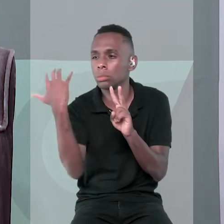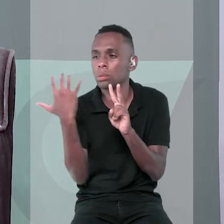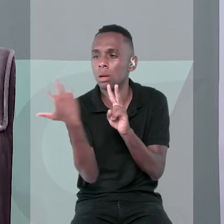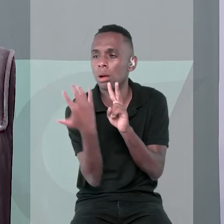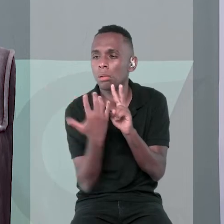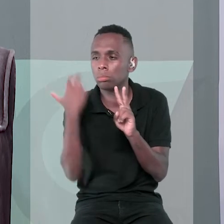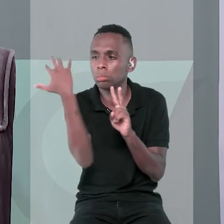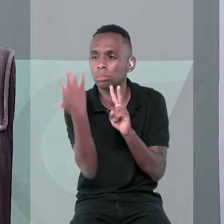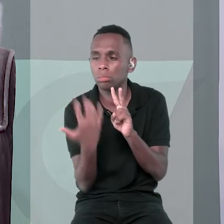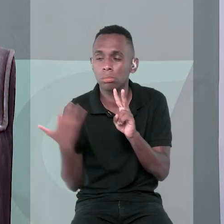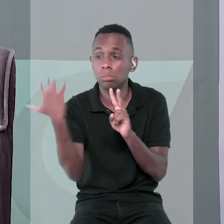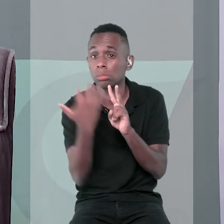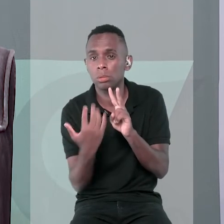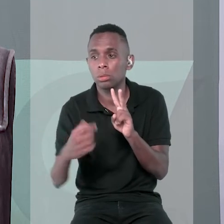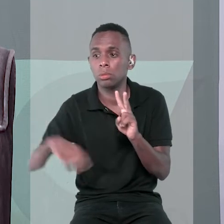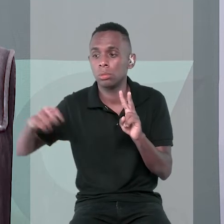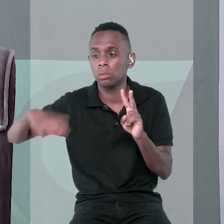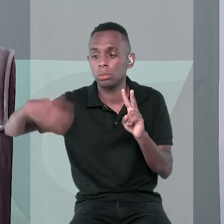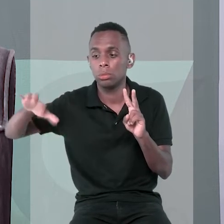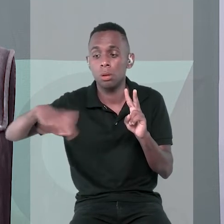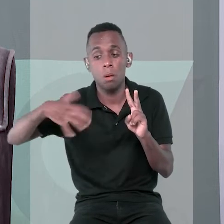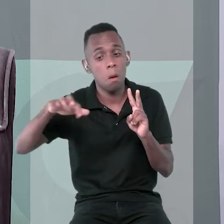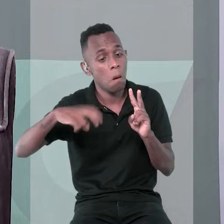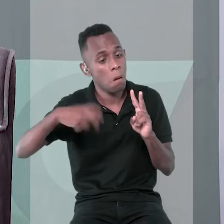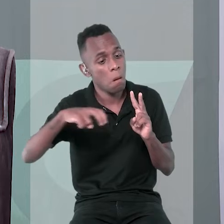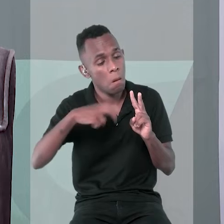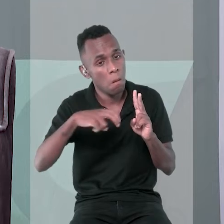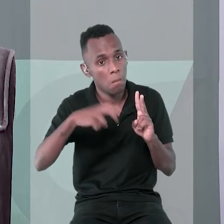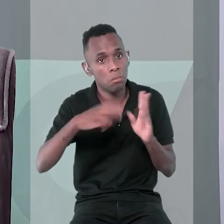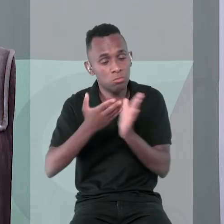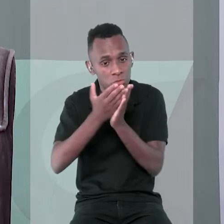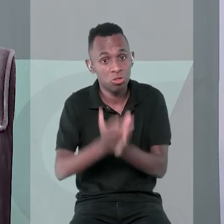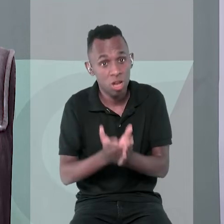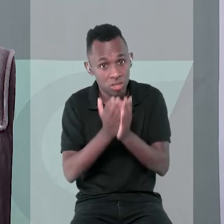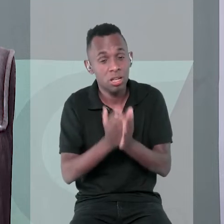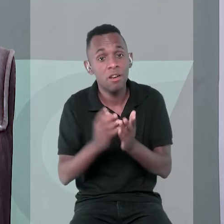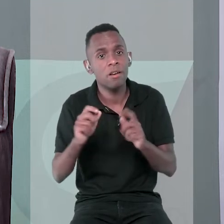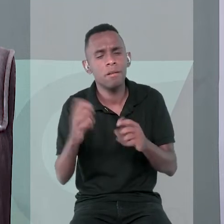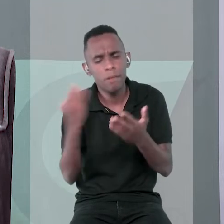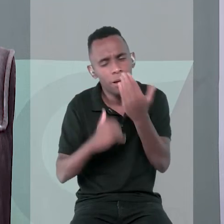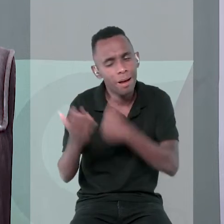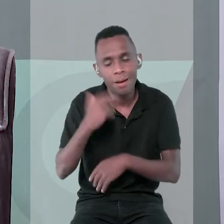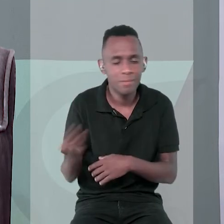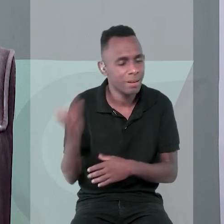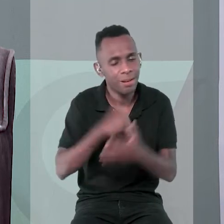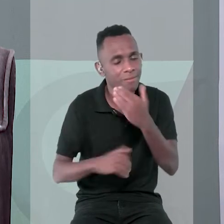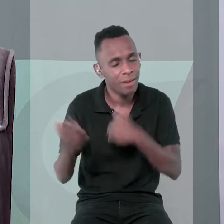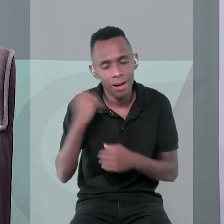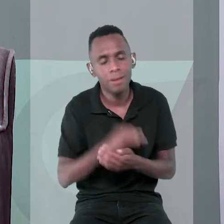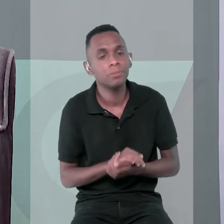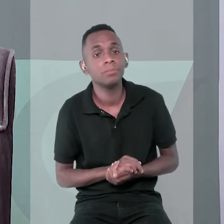portugueses, patapá. Eles descem da nau. Elas, não, vem cá, vamos lá,